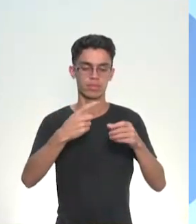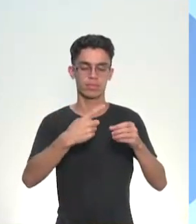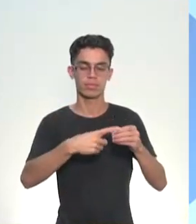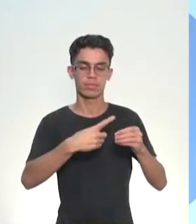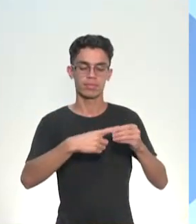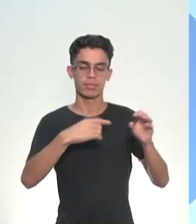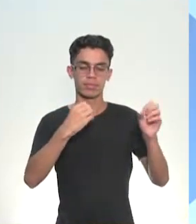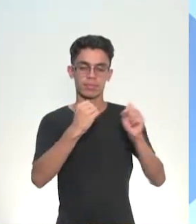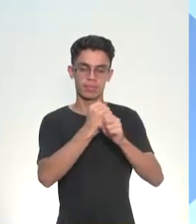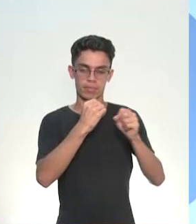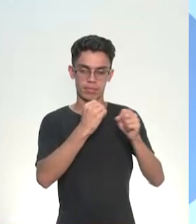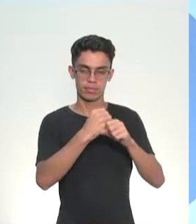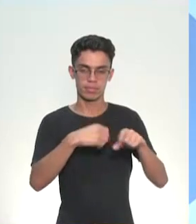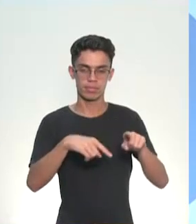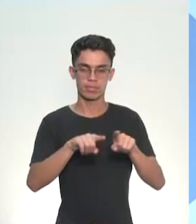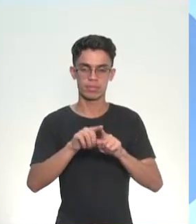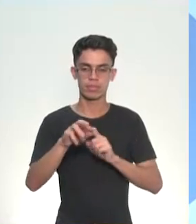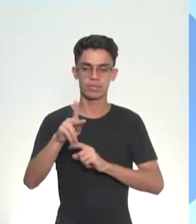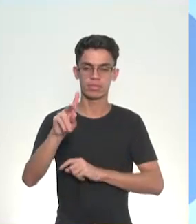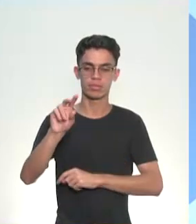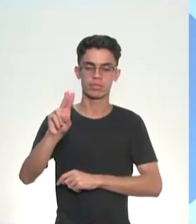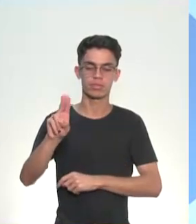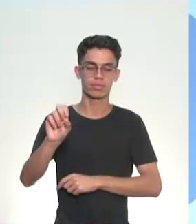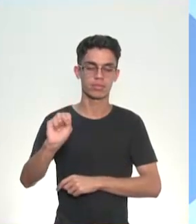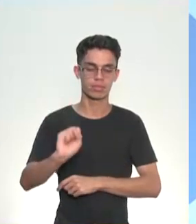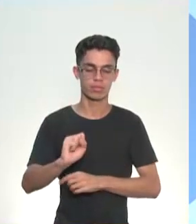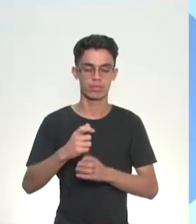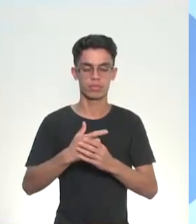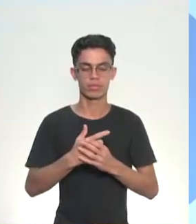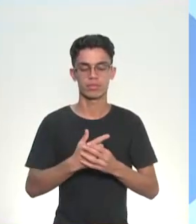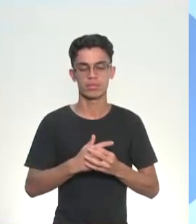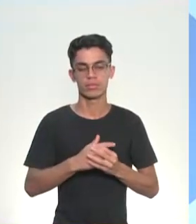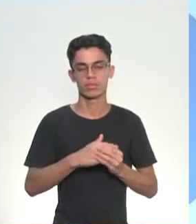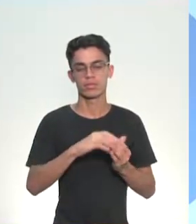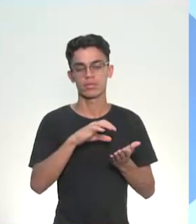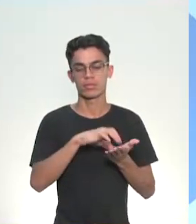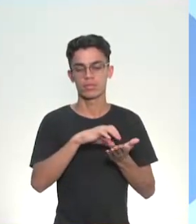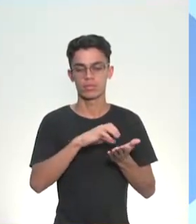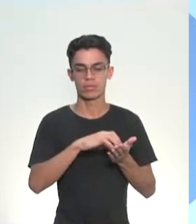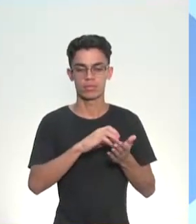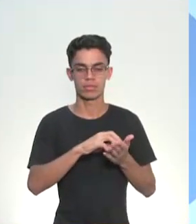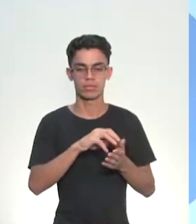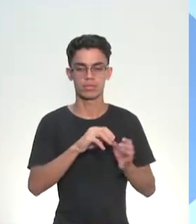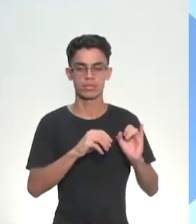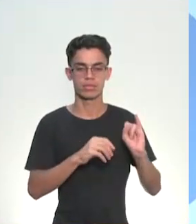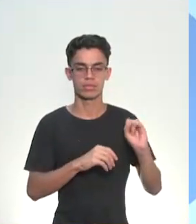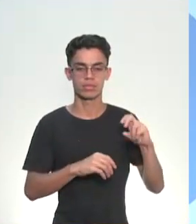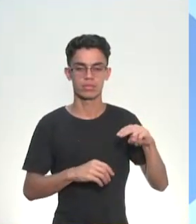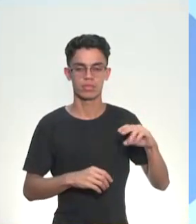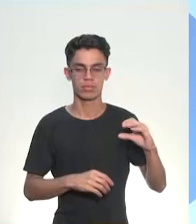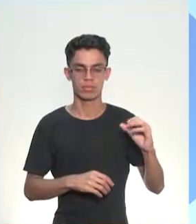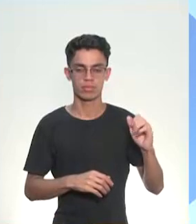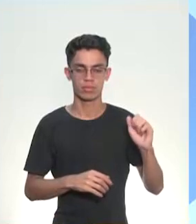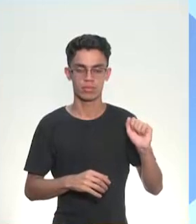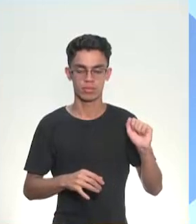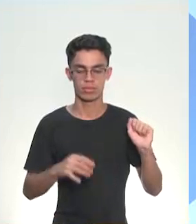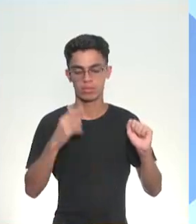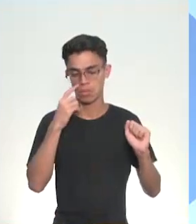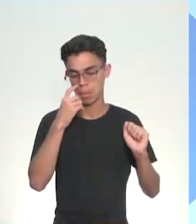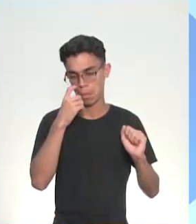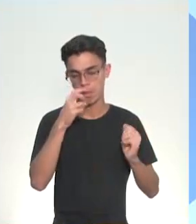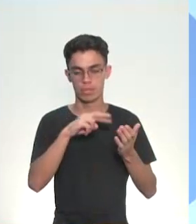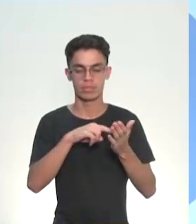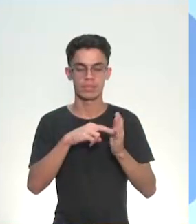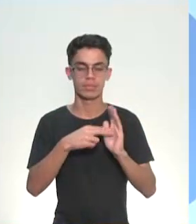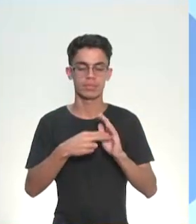própria cidade de Cusco, né, um grande centro ali dos incas, que inclusive a palavra Cusco significa umbigo do mundo. Então, veja como eles se enxergavam já